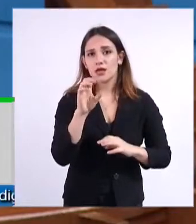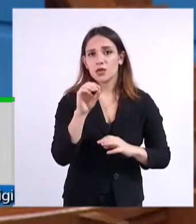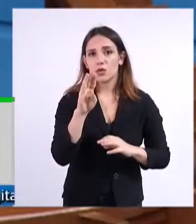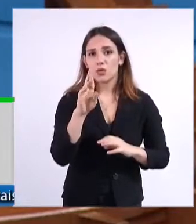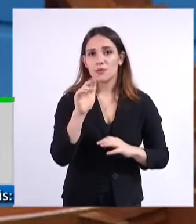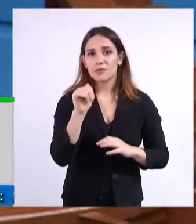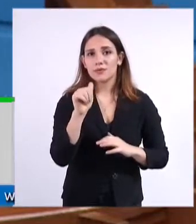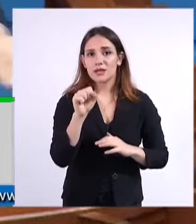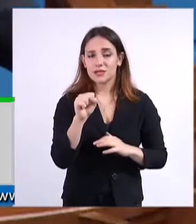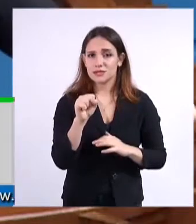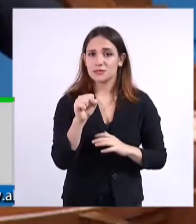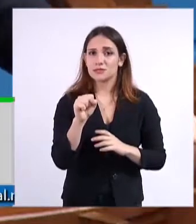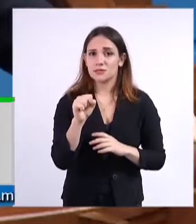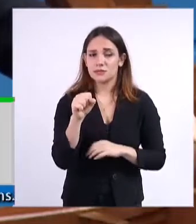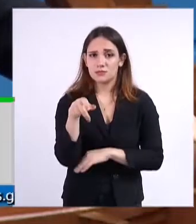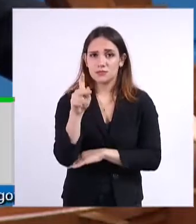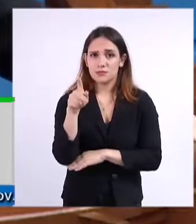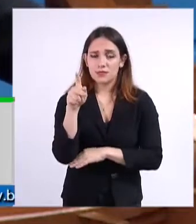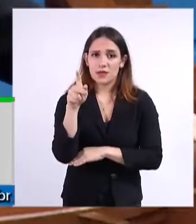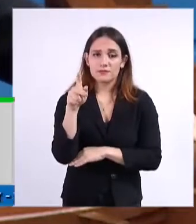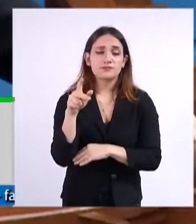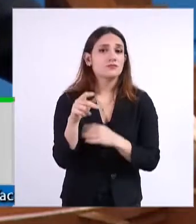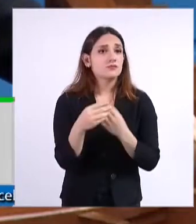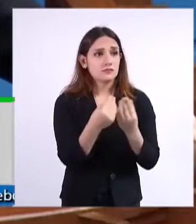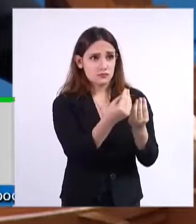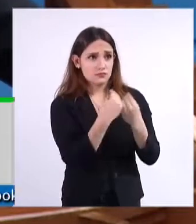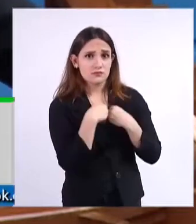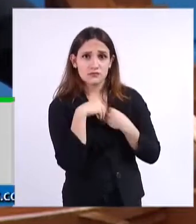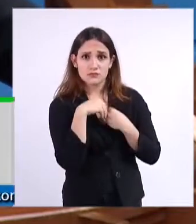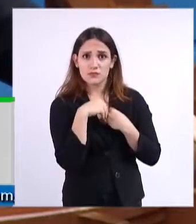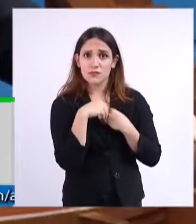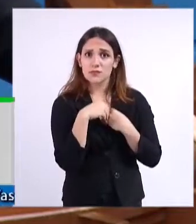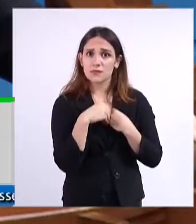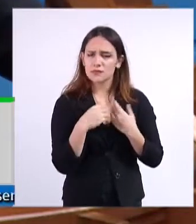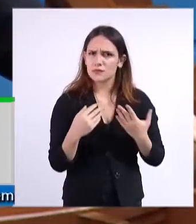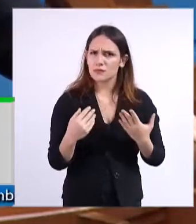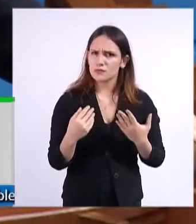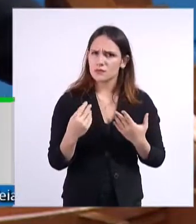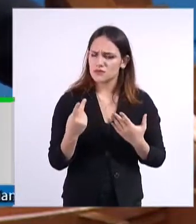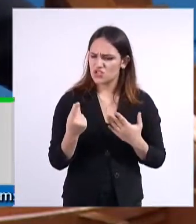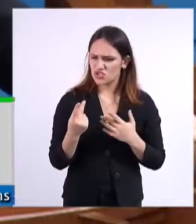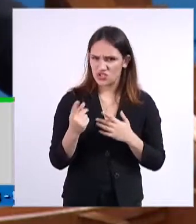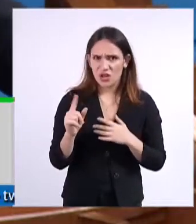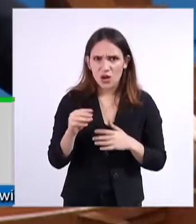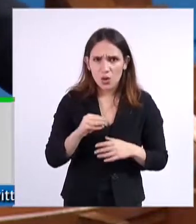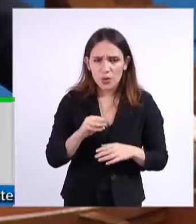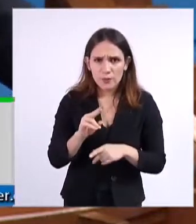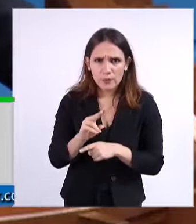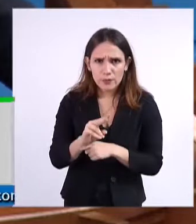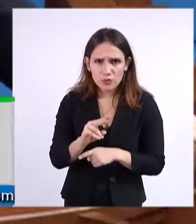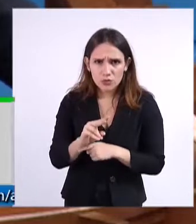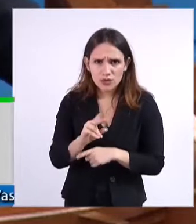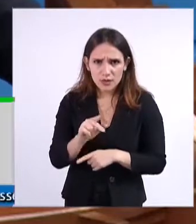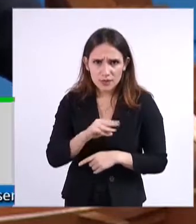e eles que vão decidir para onde que vai aquele dinheiro. Interessante isso, né?